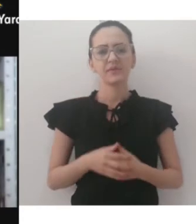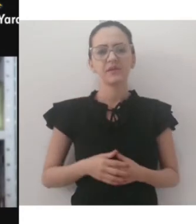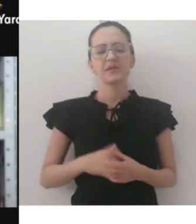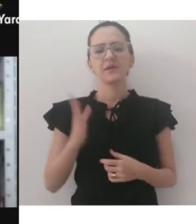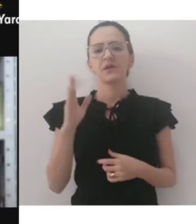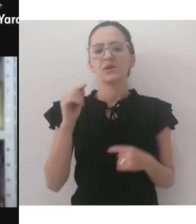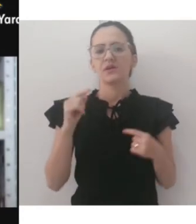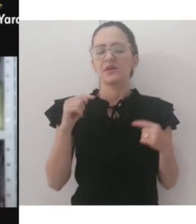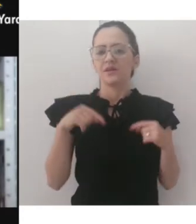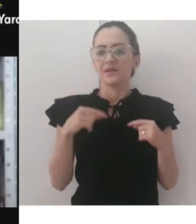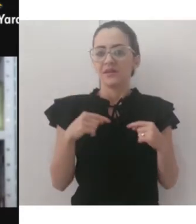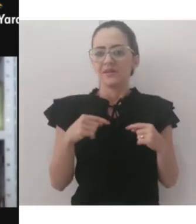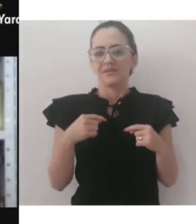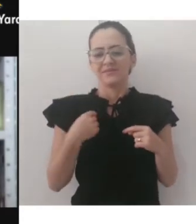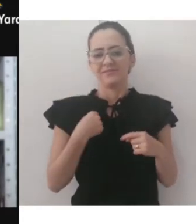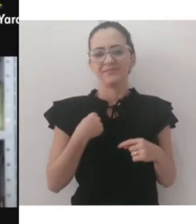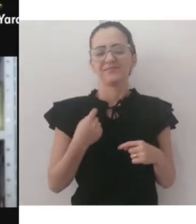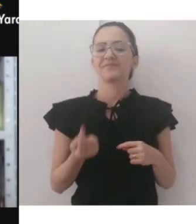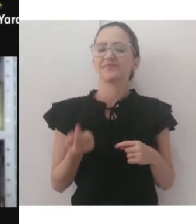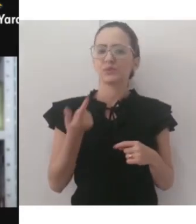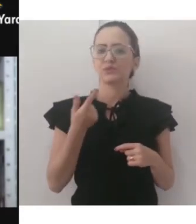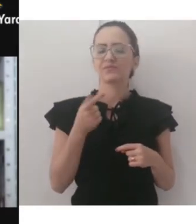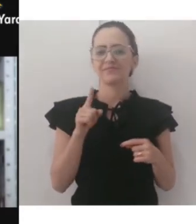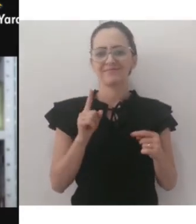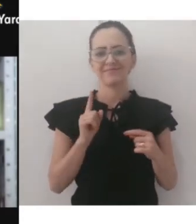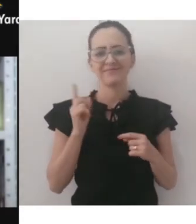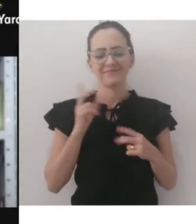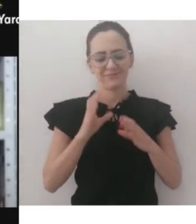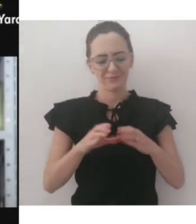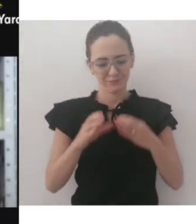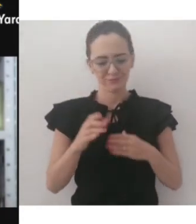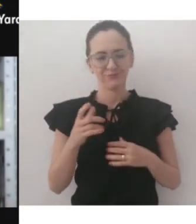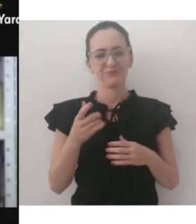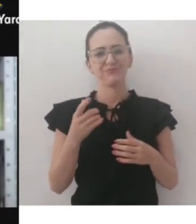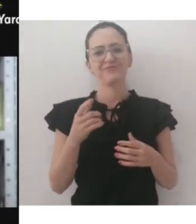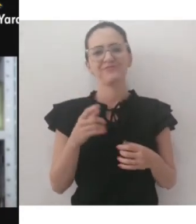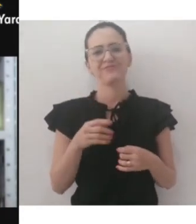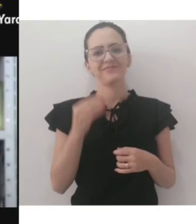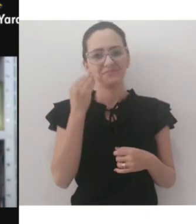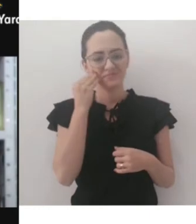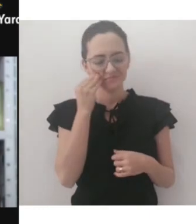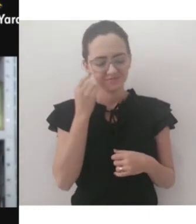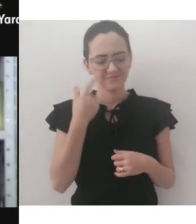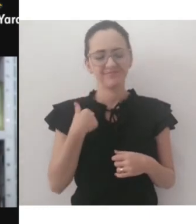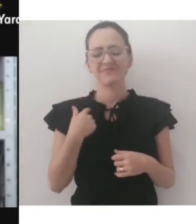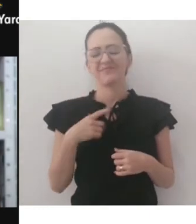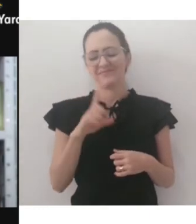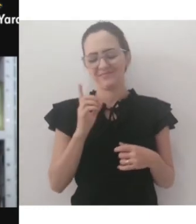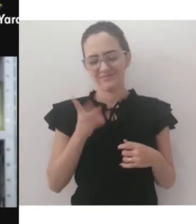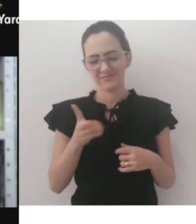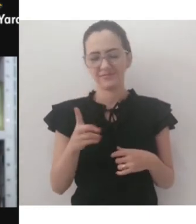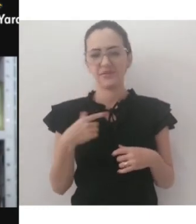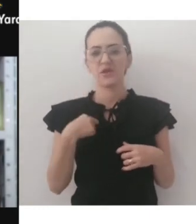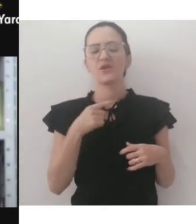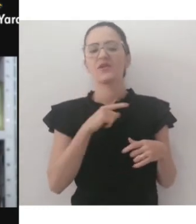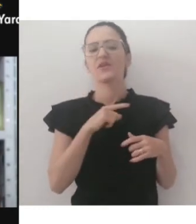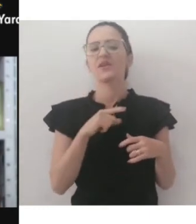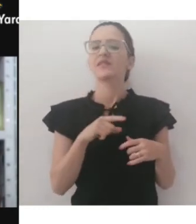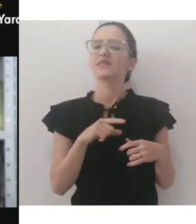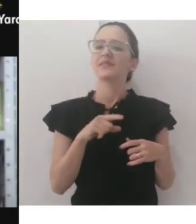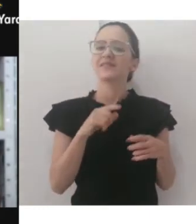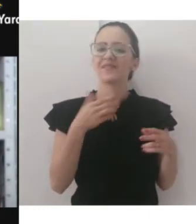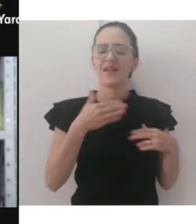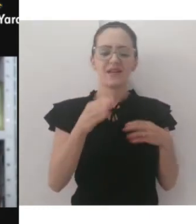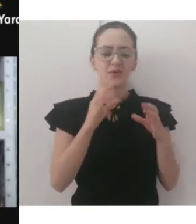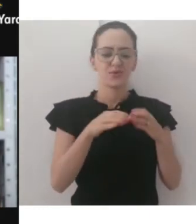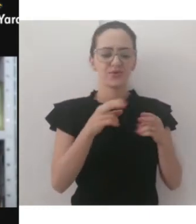eu tive essa condição. Mas hoje, eu, Karine, continuo concurseira. Estou inscrita também no concurso de Serrinha e vou fazê-lo, né? E